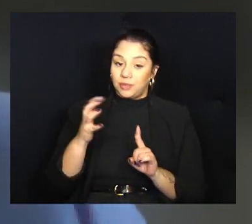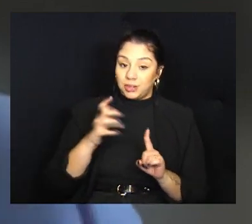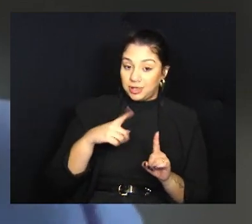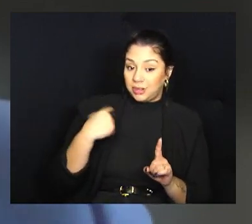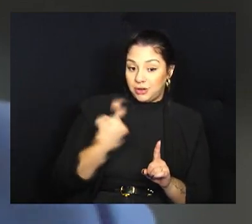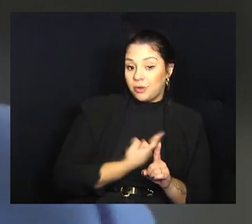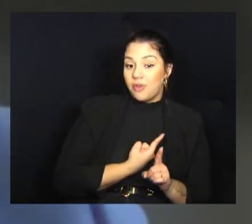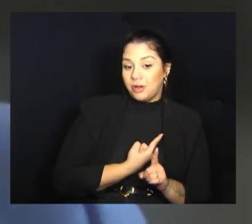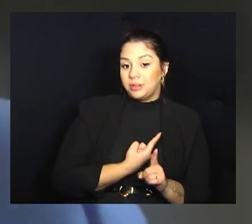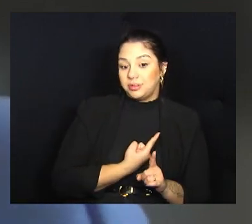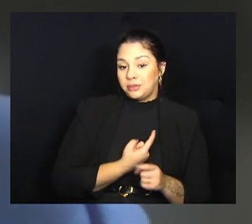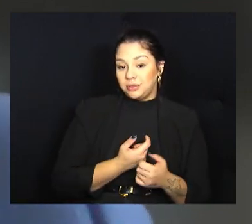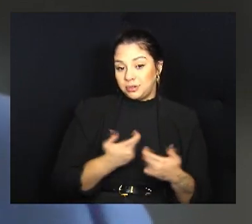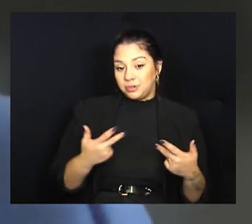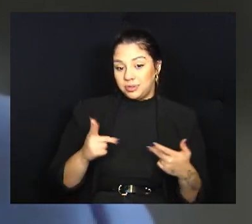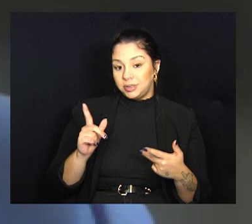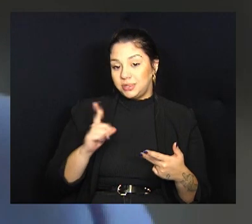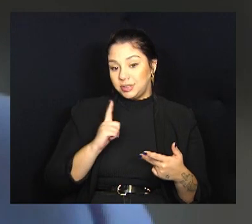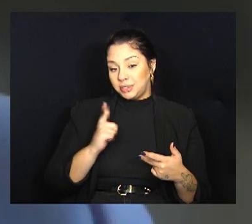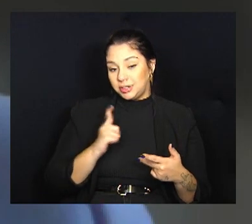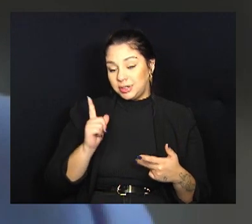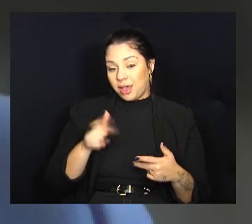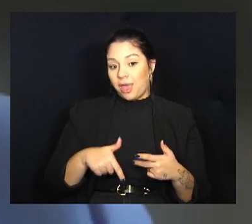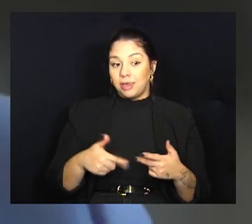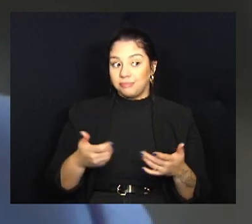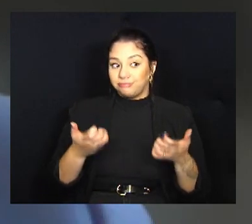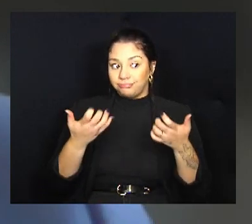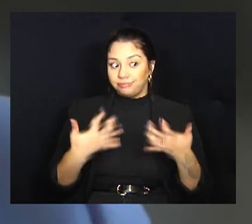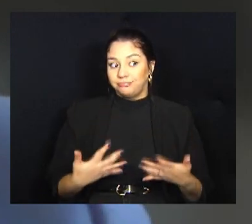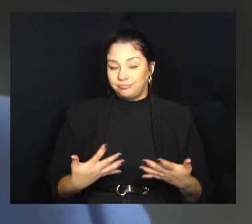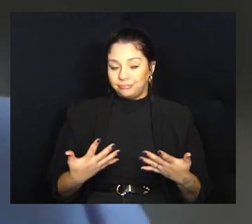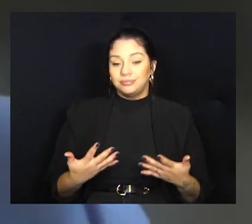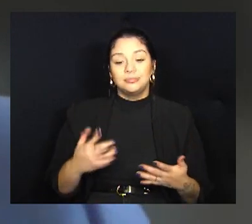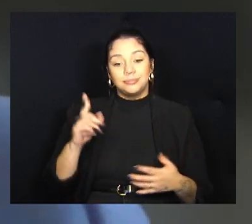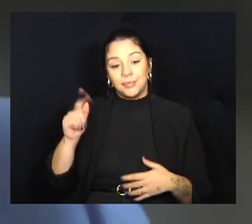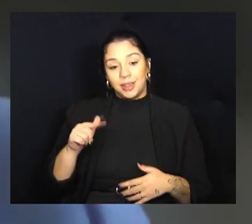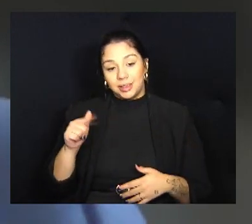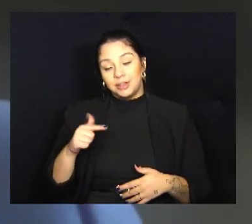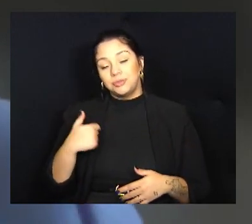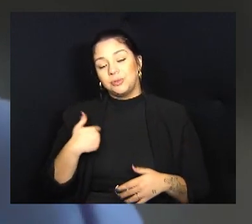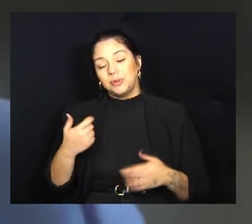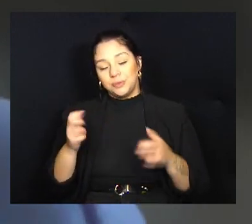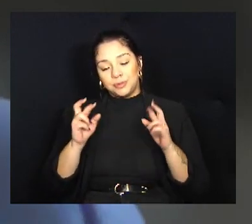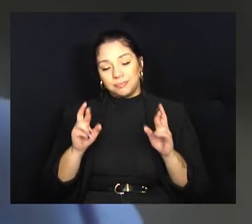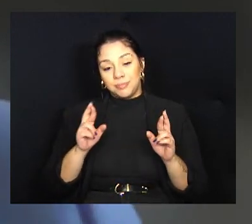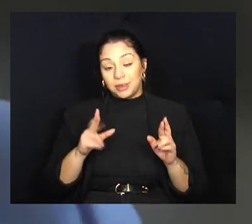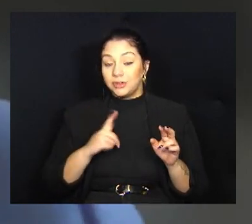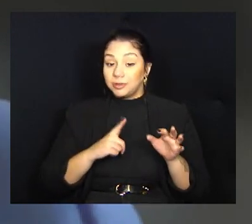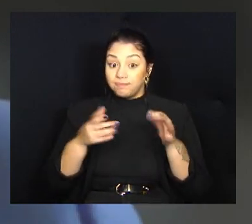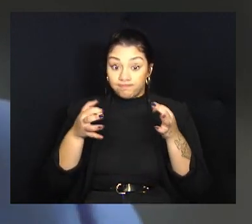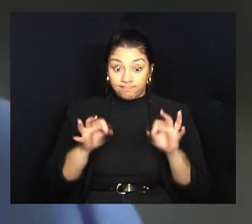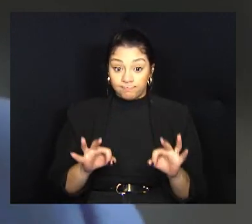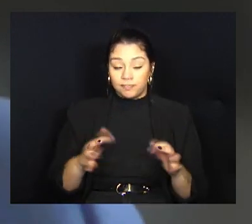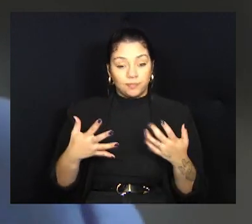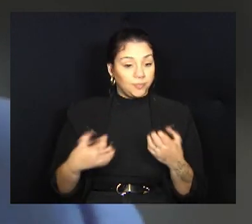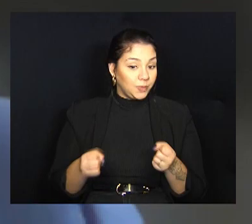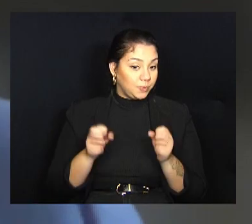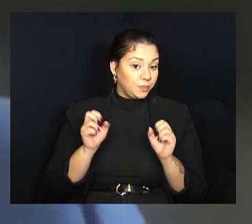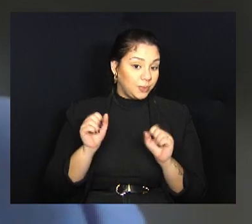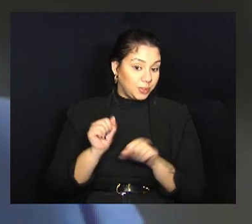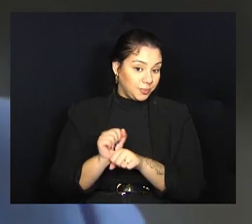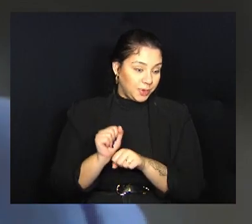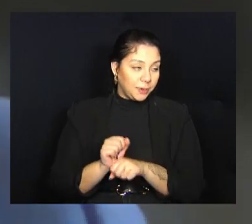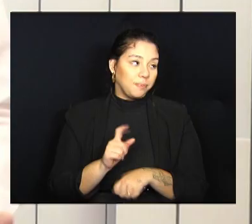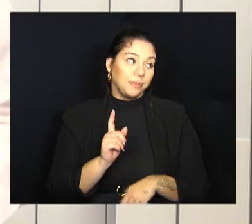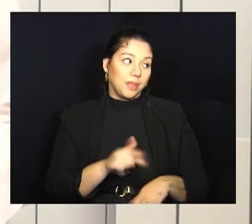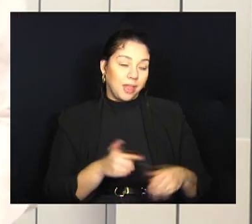está colocando na mesa. Então, é isso que espero que seja assentado e vamos esperar. Isso, esse